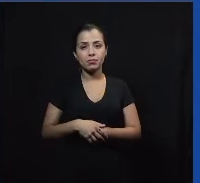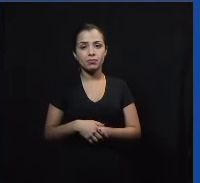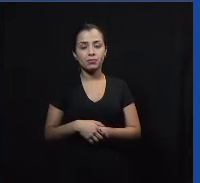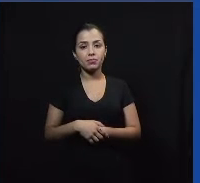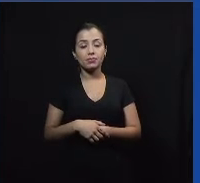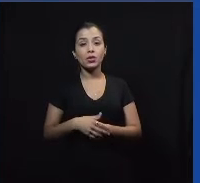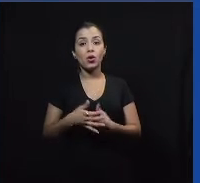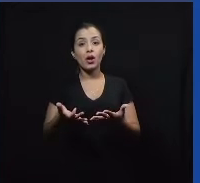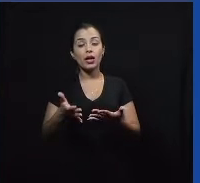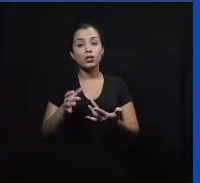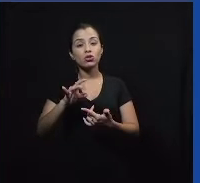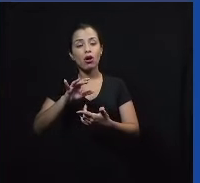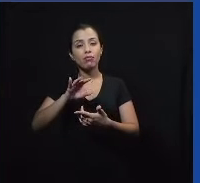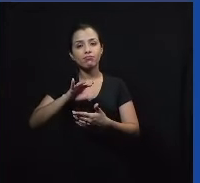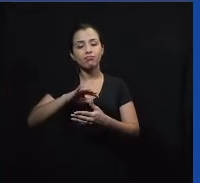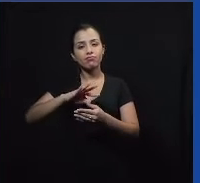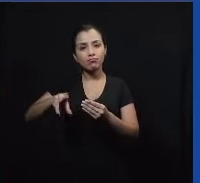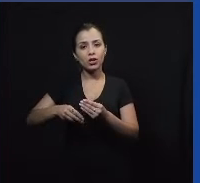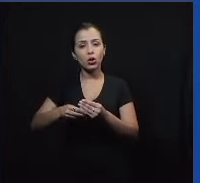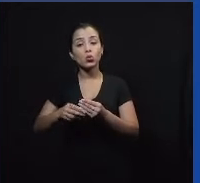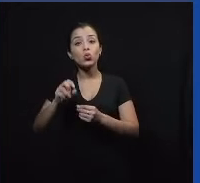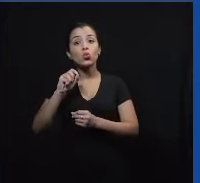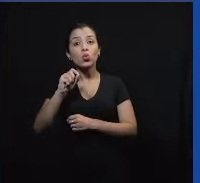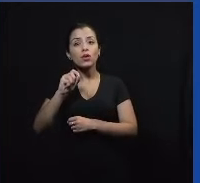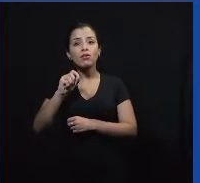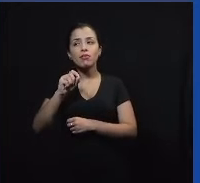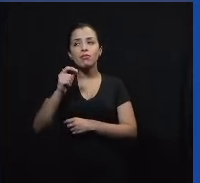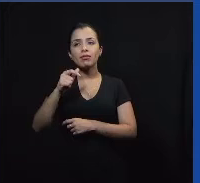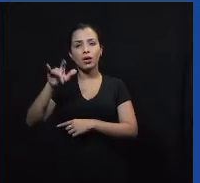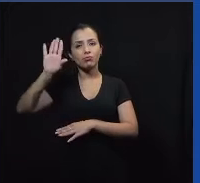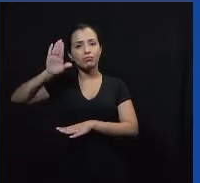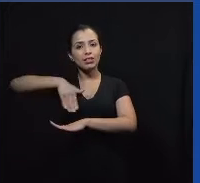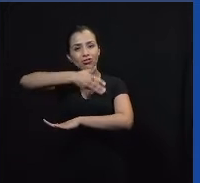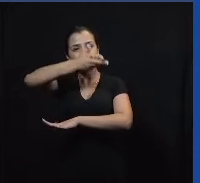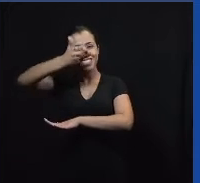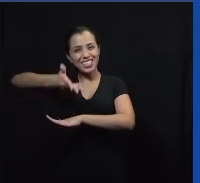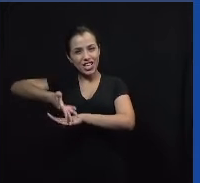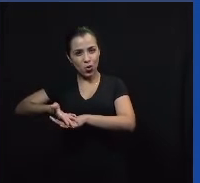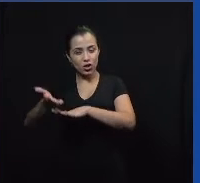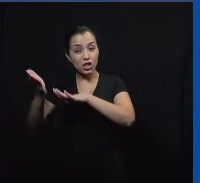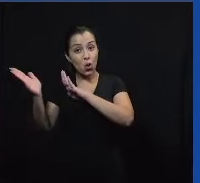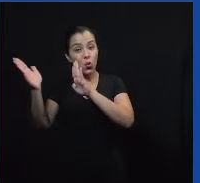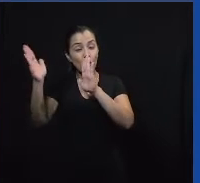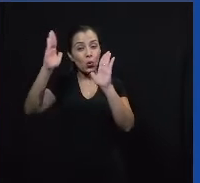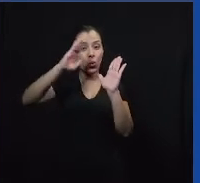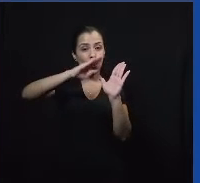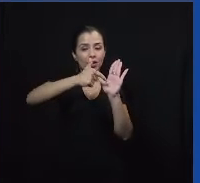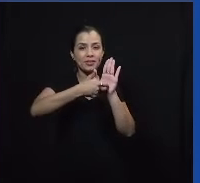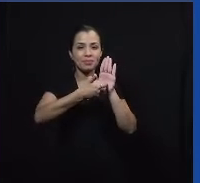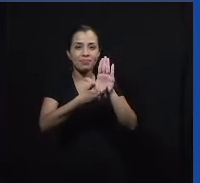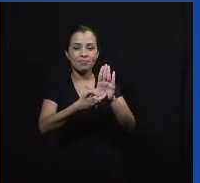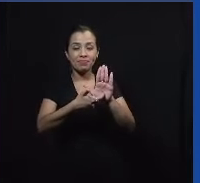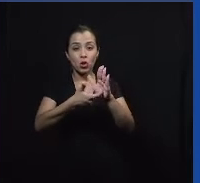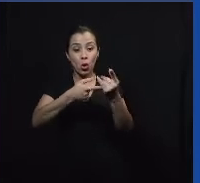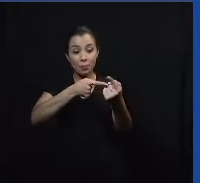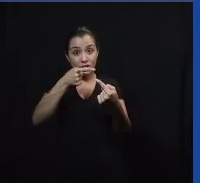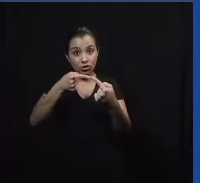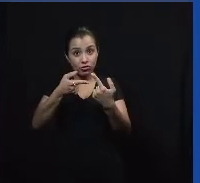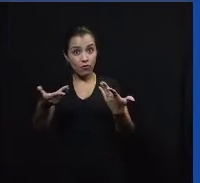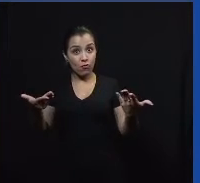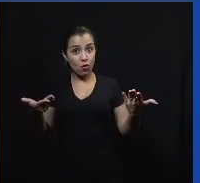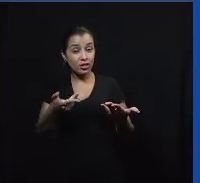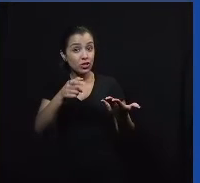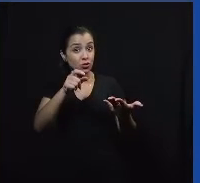foi essa nossa tarde hoje. O objetivo do dia, né, do Cidadania em Cena hoje